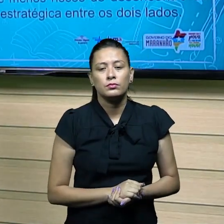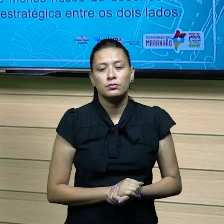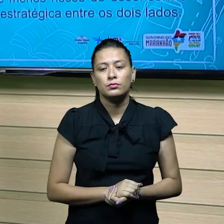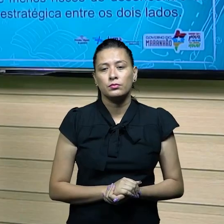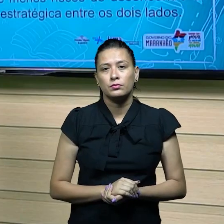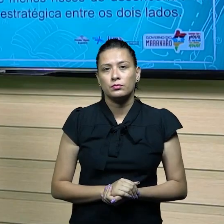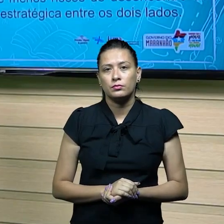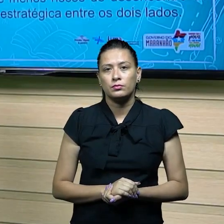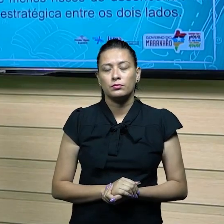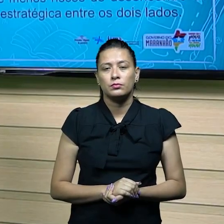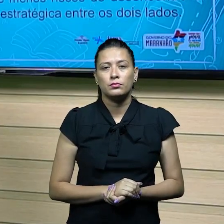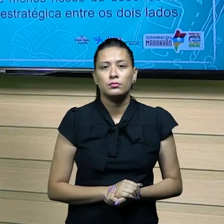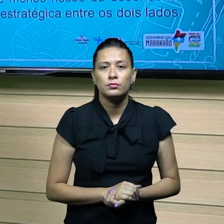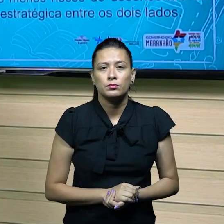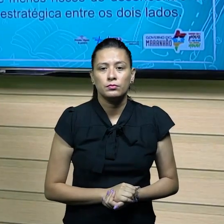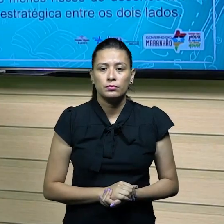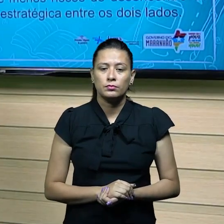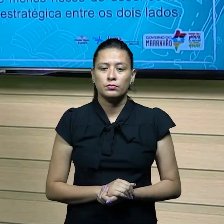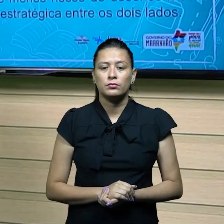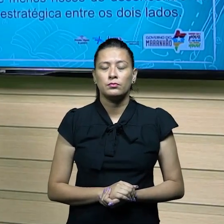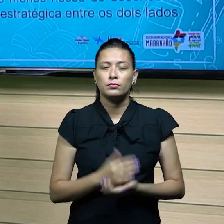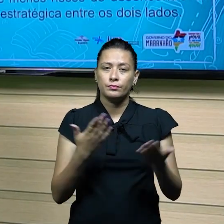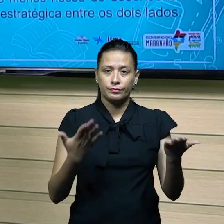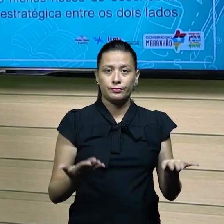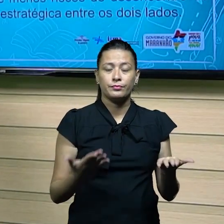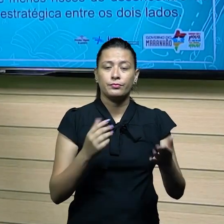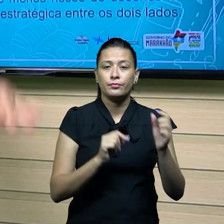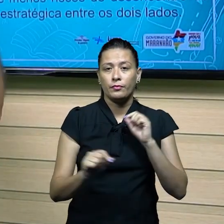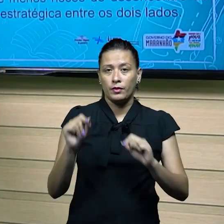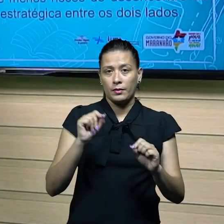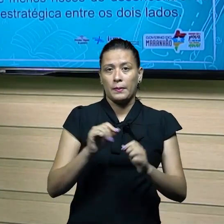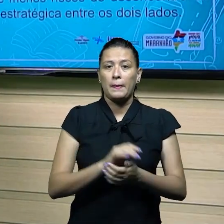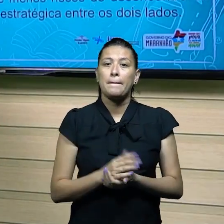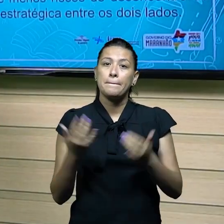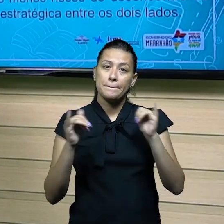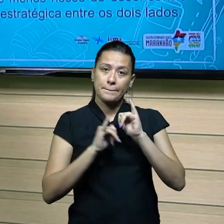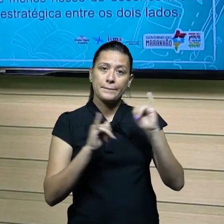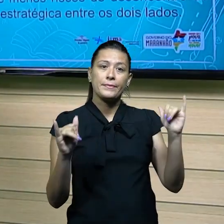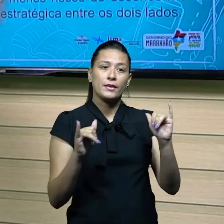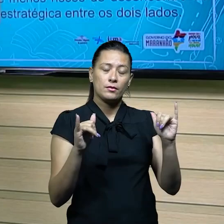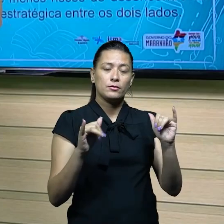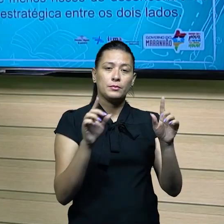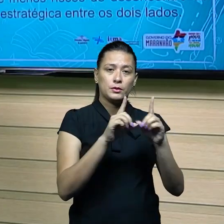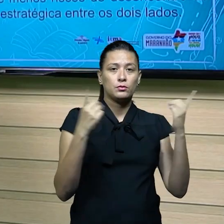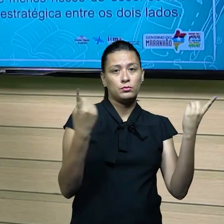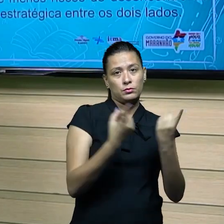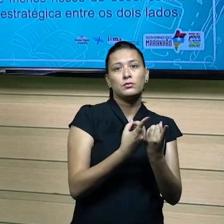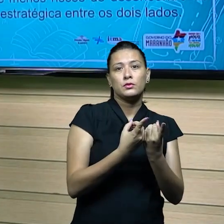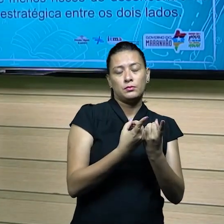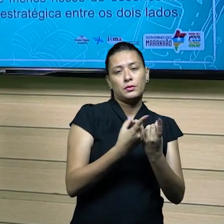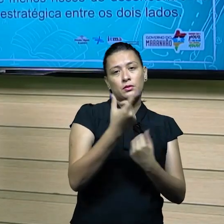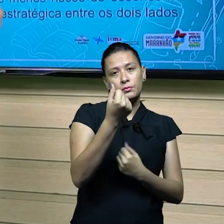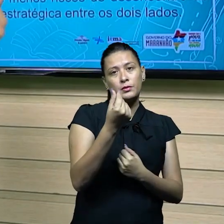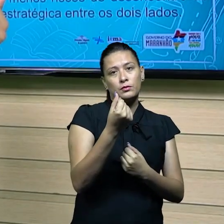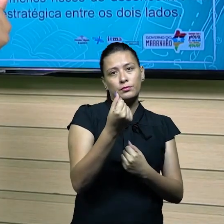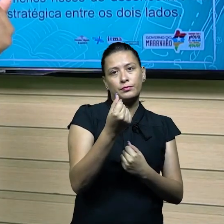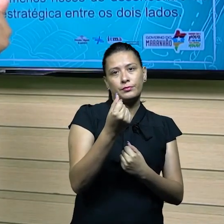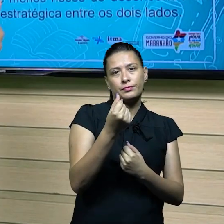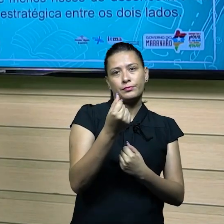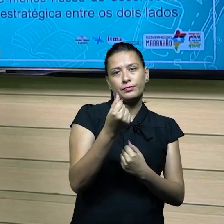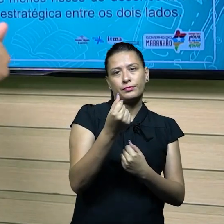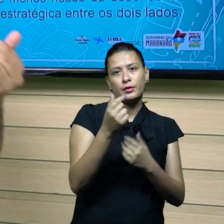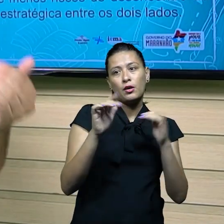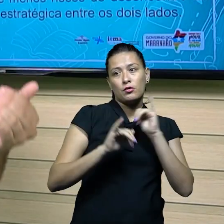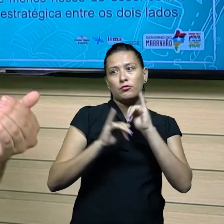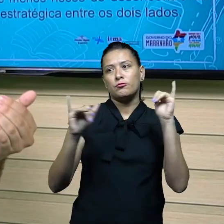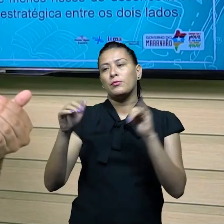tá? Onde ele funciona, o quê? Que uma informação sai do departamento financeiro para a diretoria de maneira direta, e uma decisão que vem da